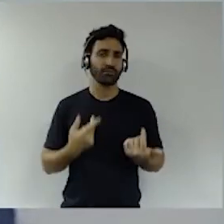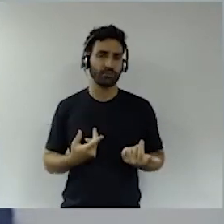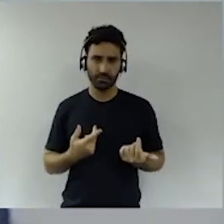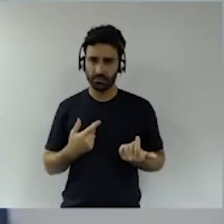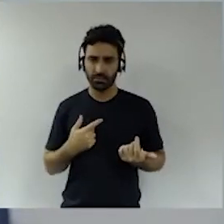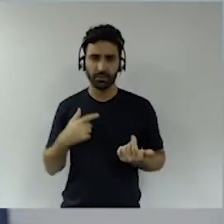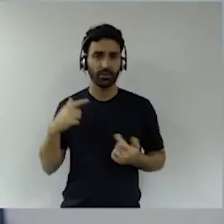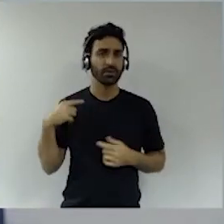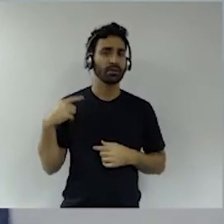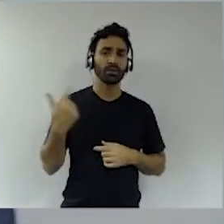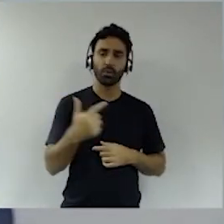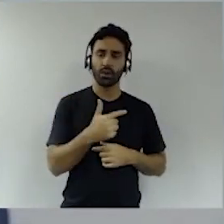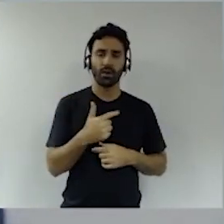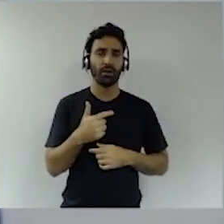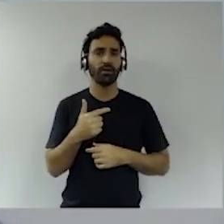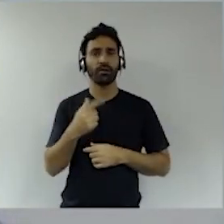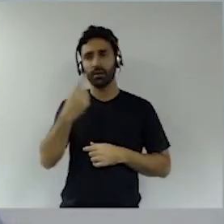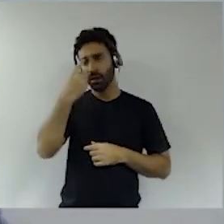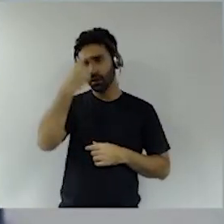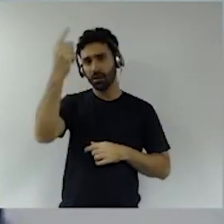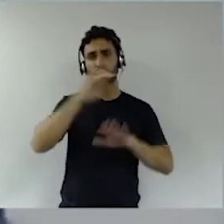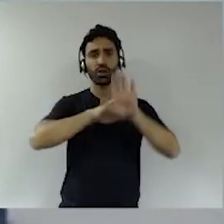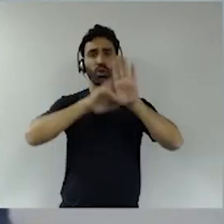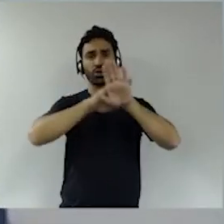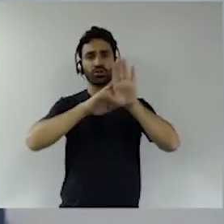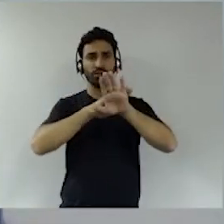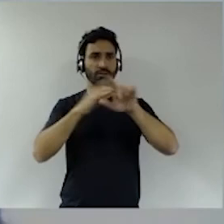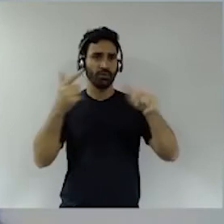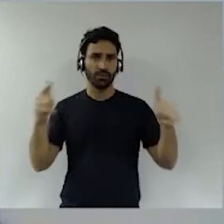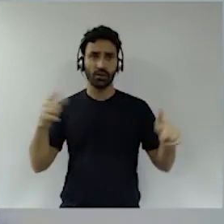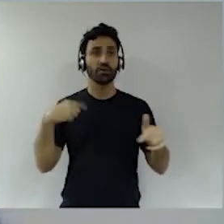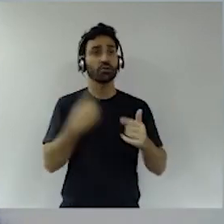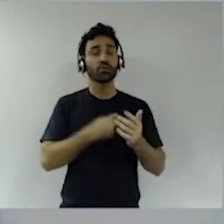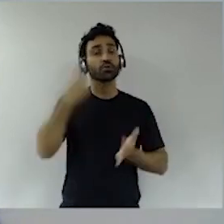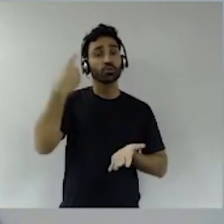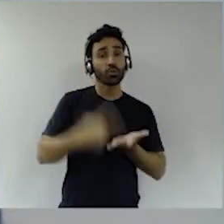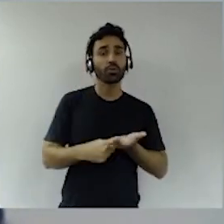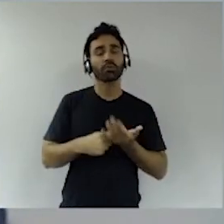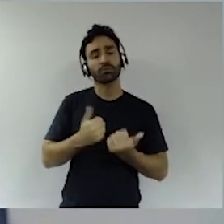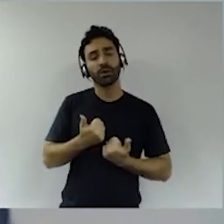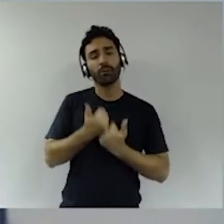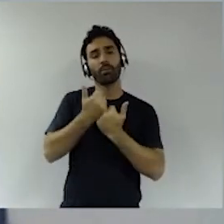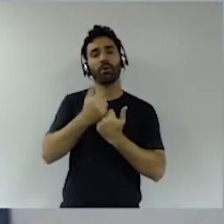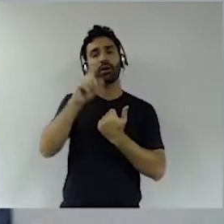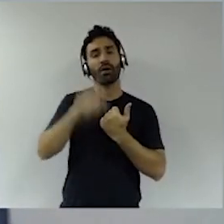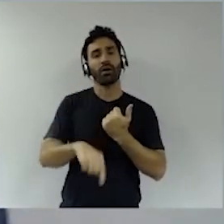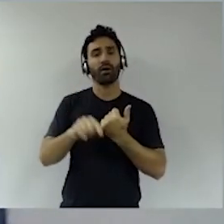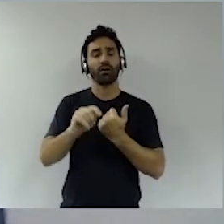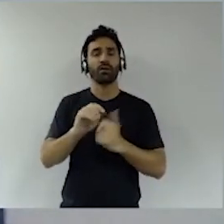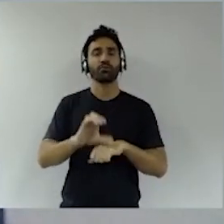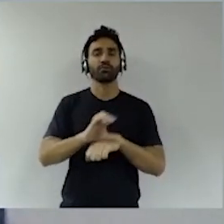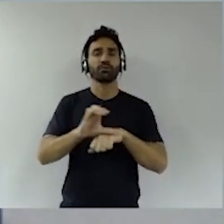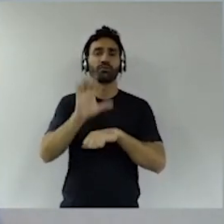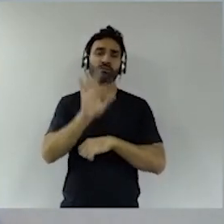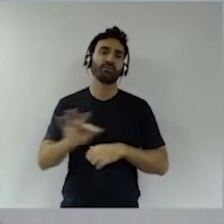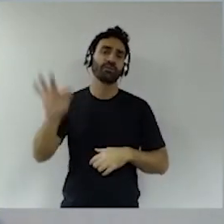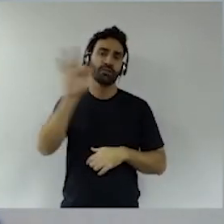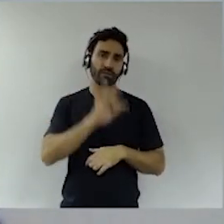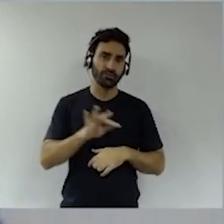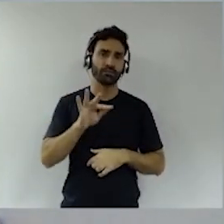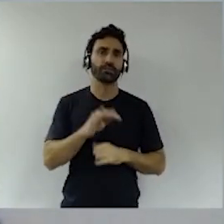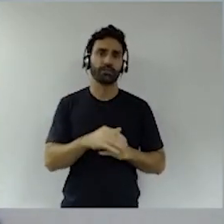temos partido, nós não temos ideologia. O nosso compromisso é com a Constituição Federal. E eu reitero isso dia após